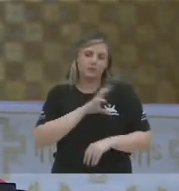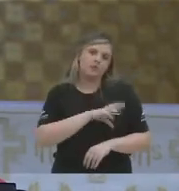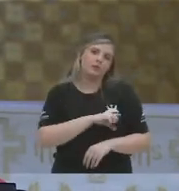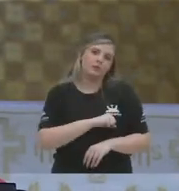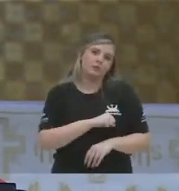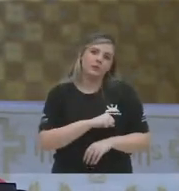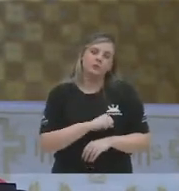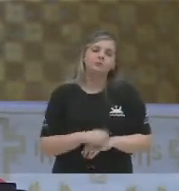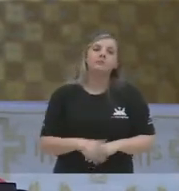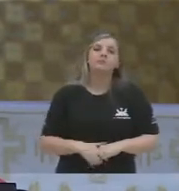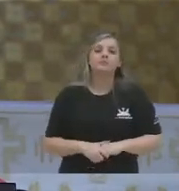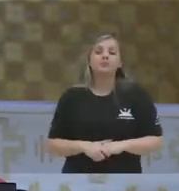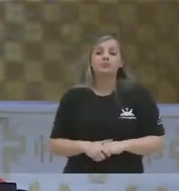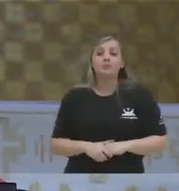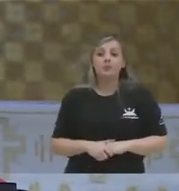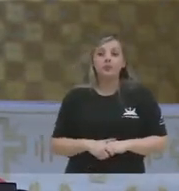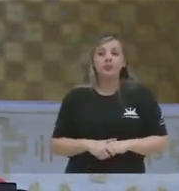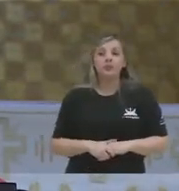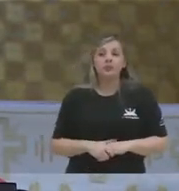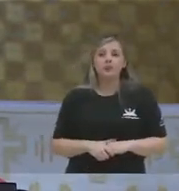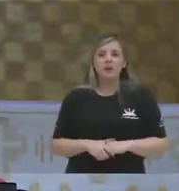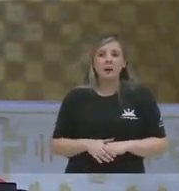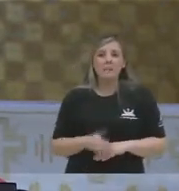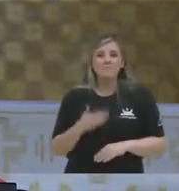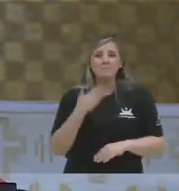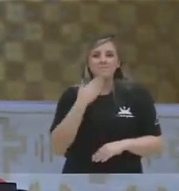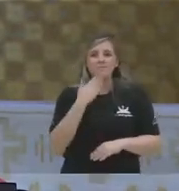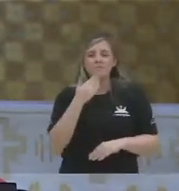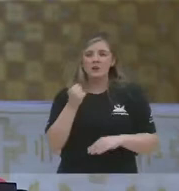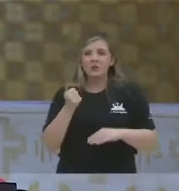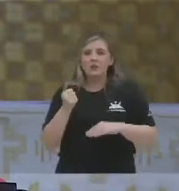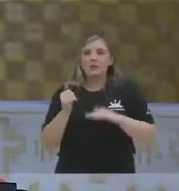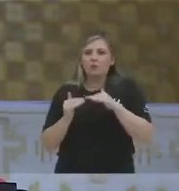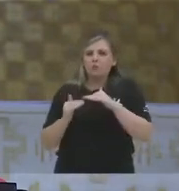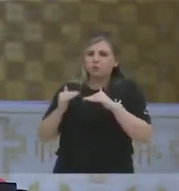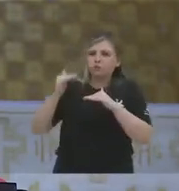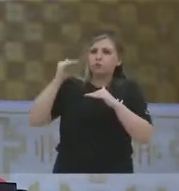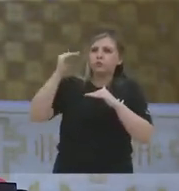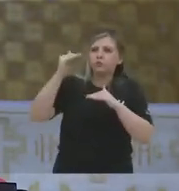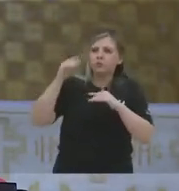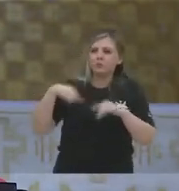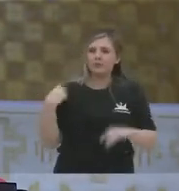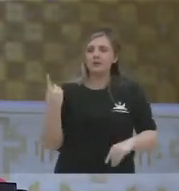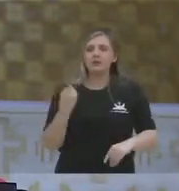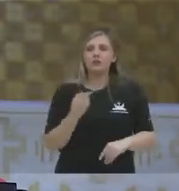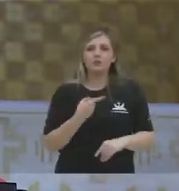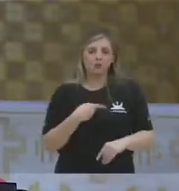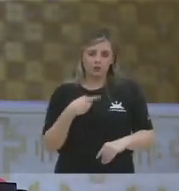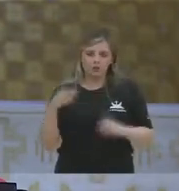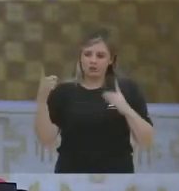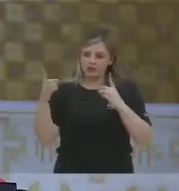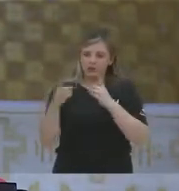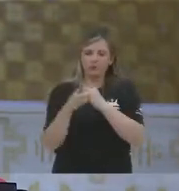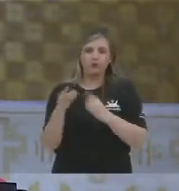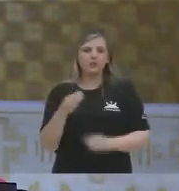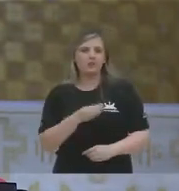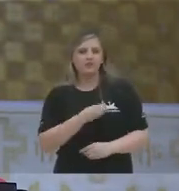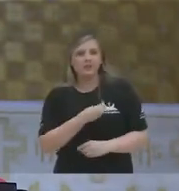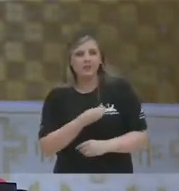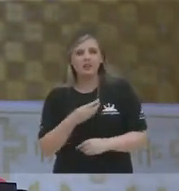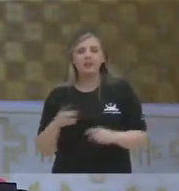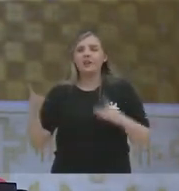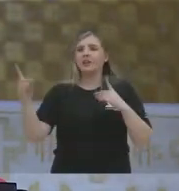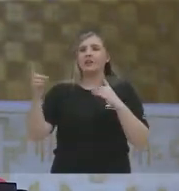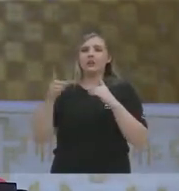Está a potencializar para que a gente encontre vida, para que a gente encontre cura, para que a